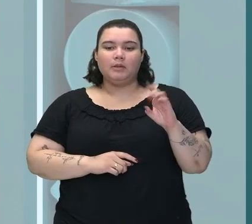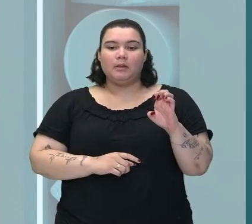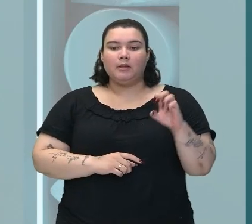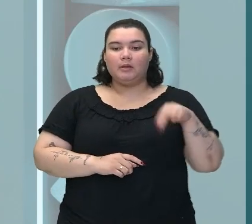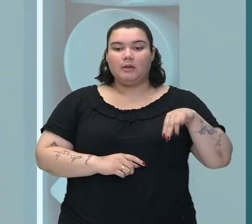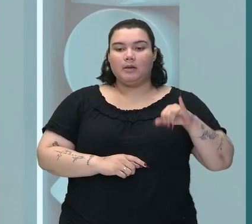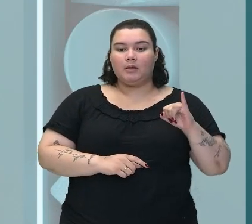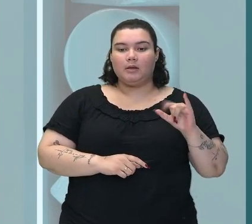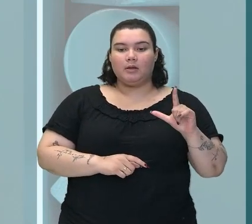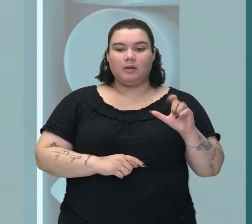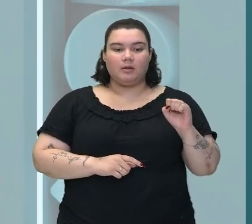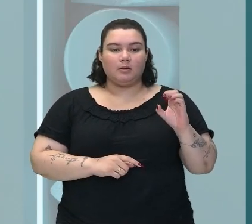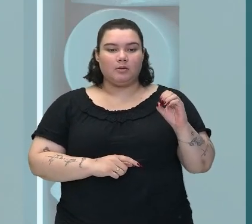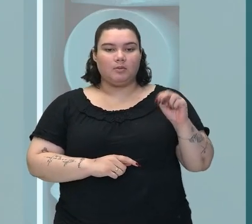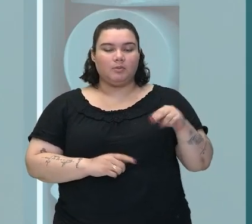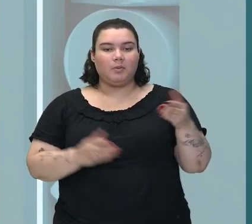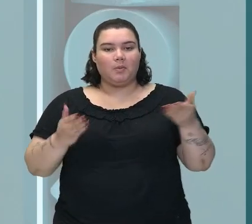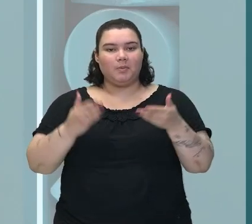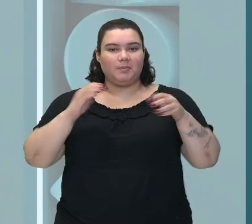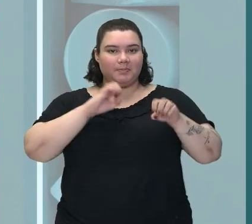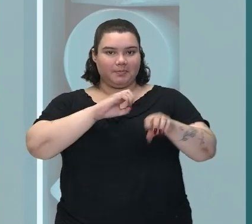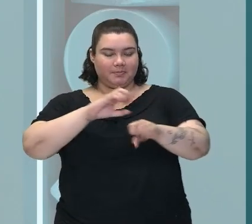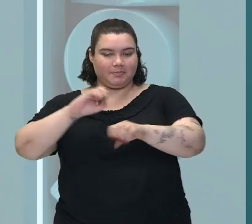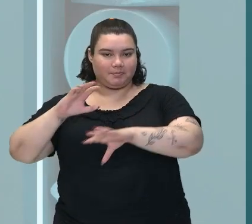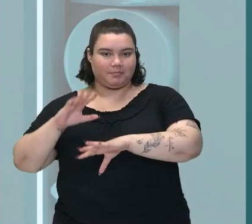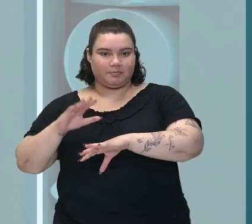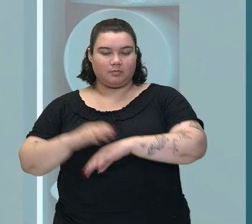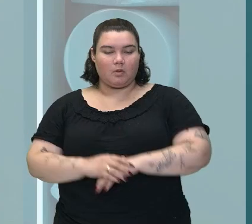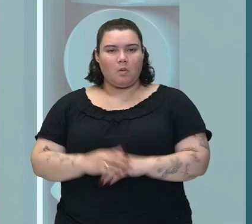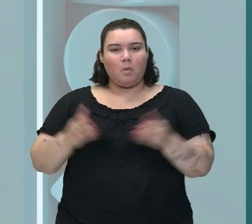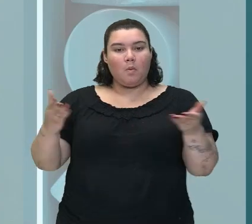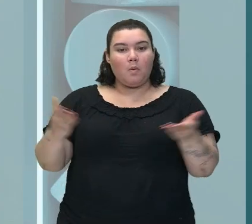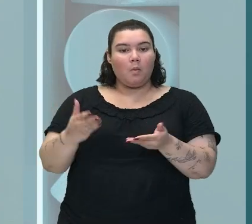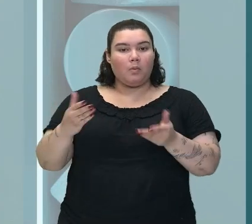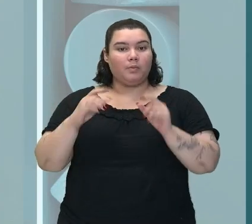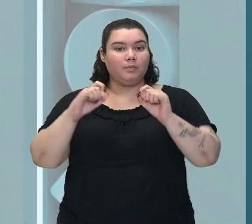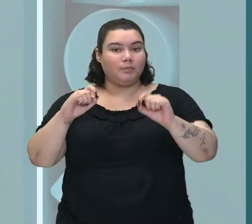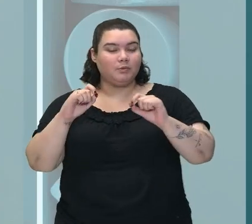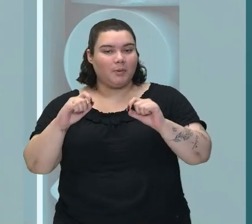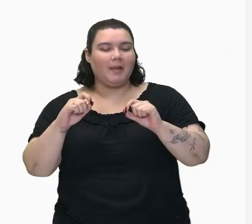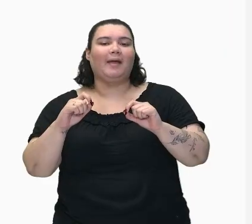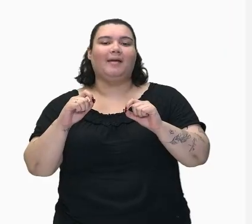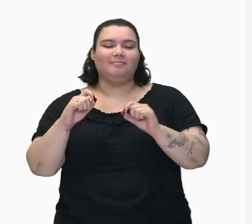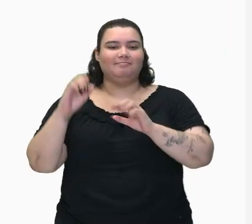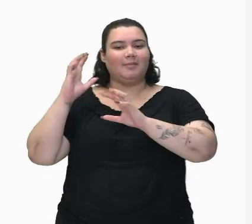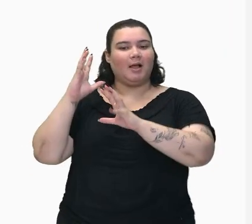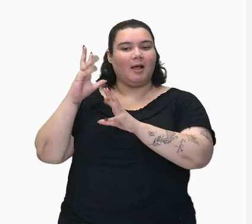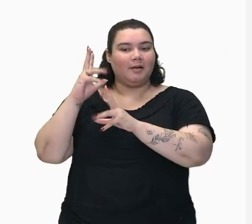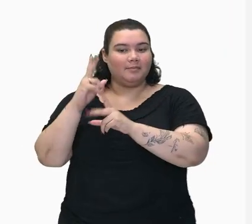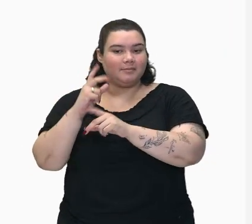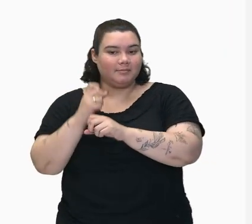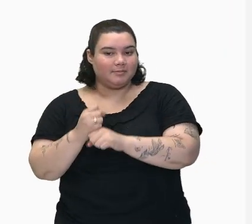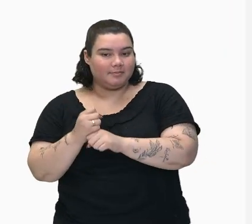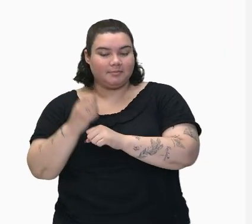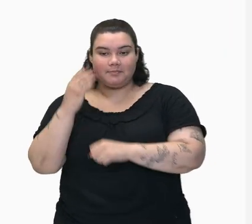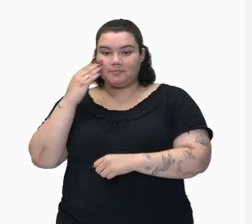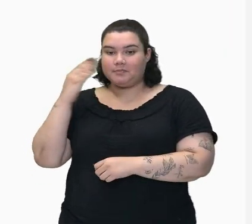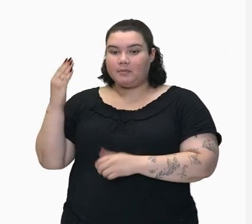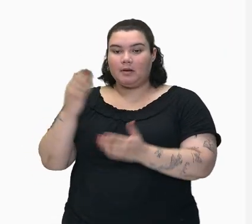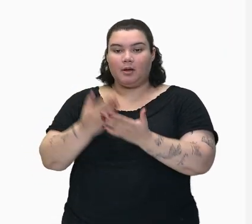vocês neste momento. Então, hoje é o momento de revisão e avaliação, aula de